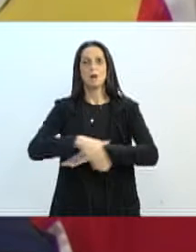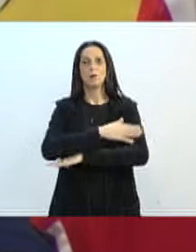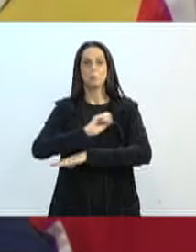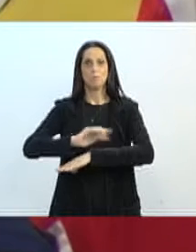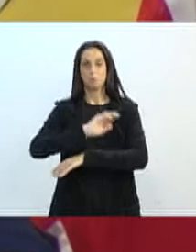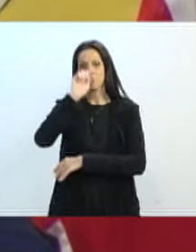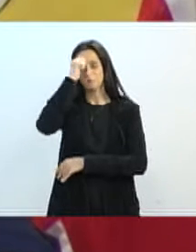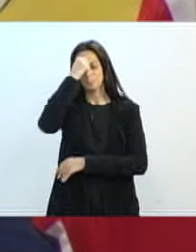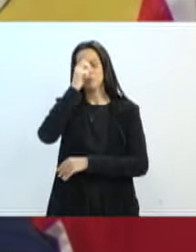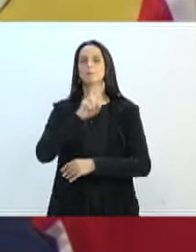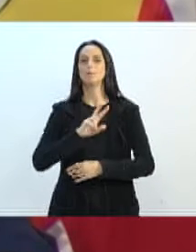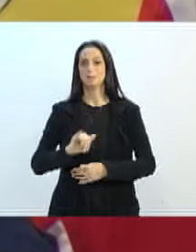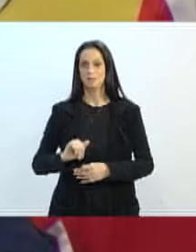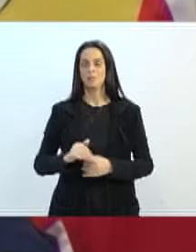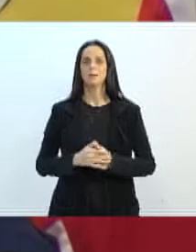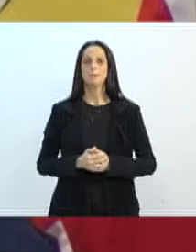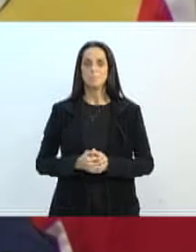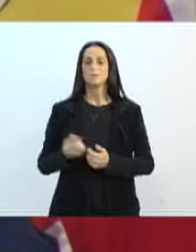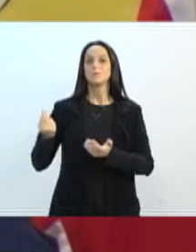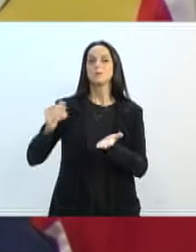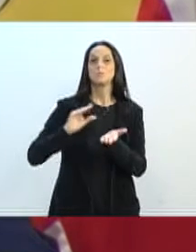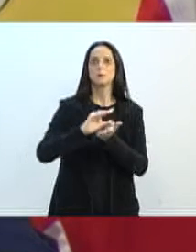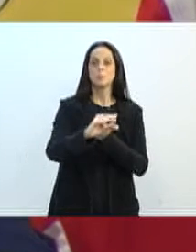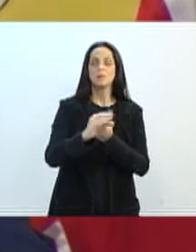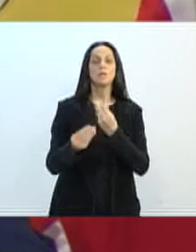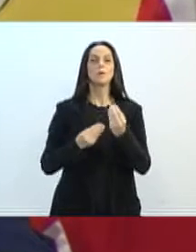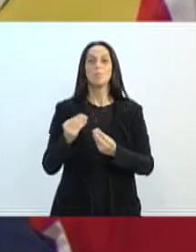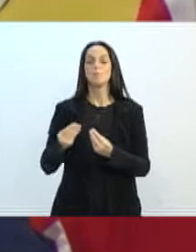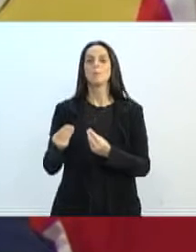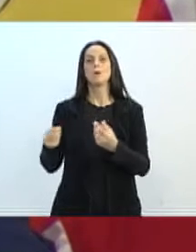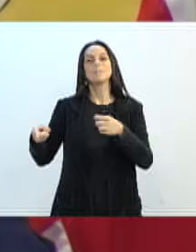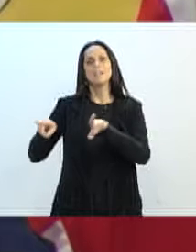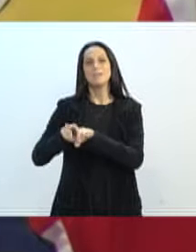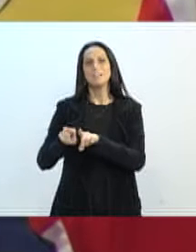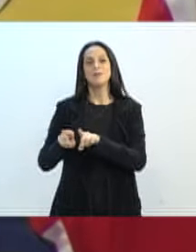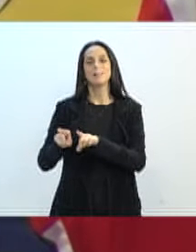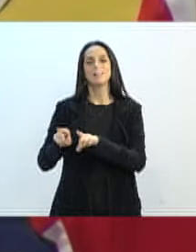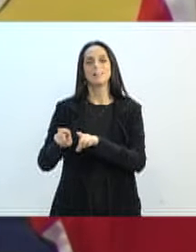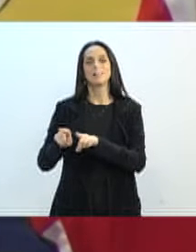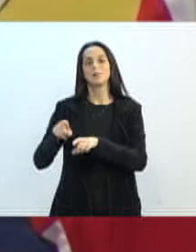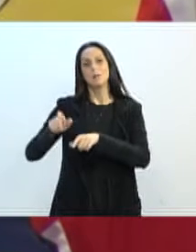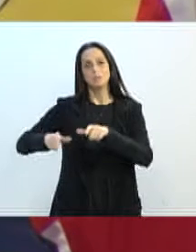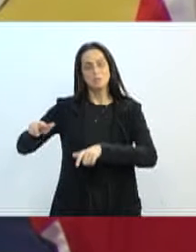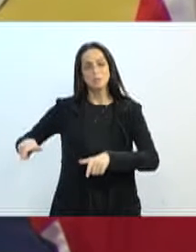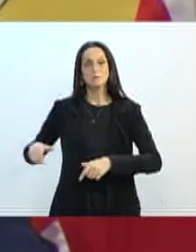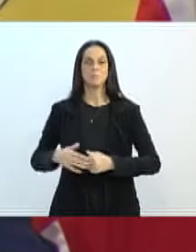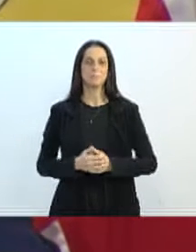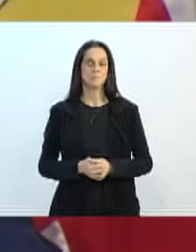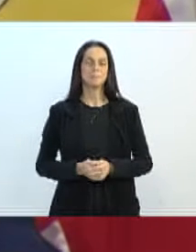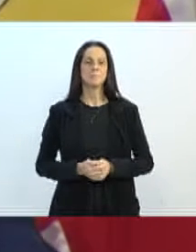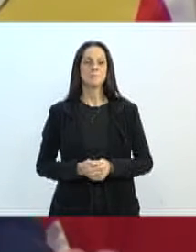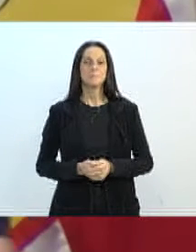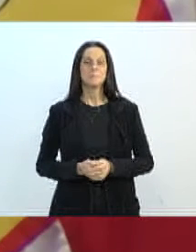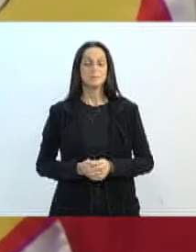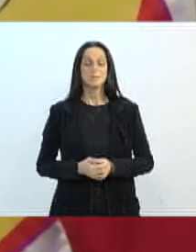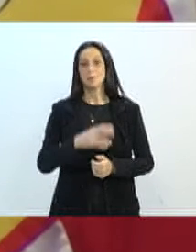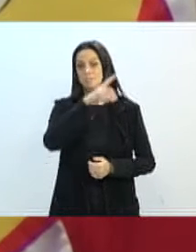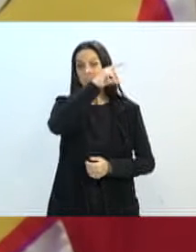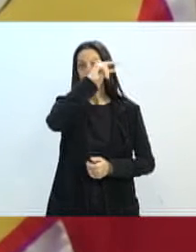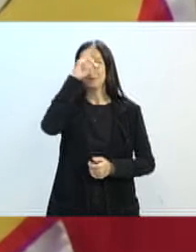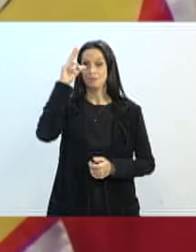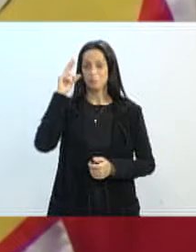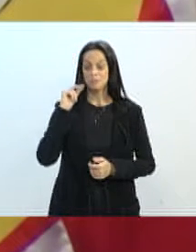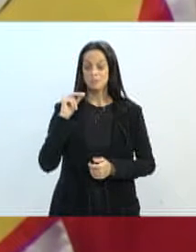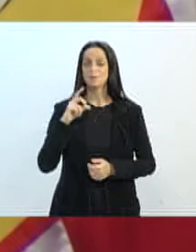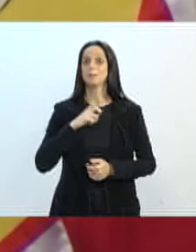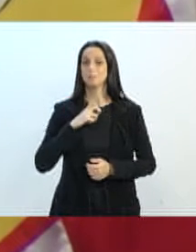esses através do sistema de mutirão. E lembrar que a Prefeitura de Blumenau, na realidade, além do